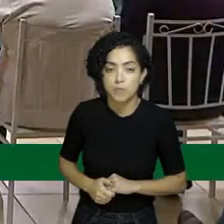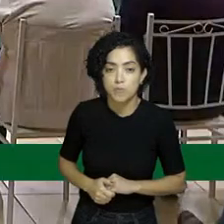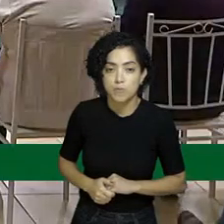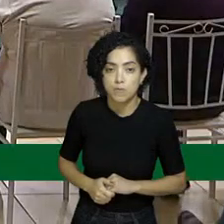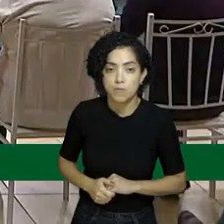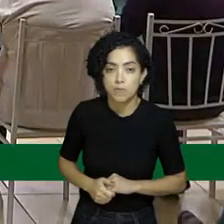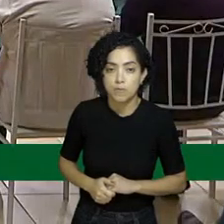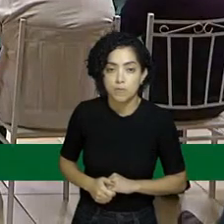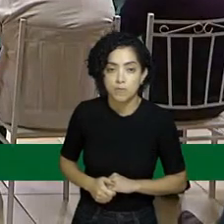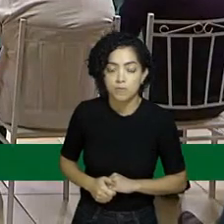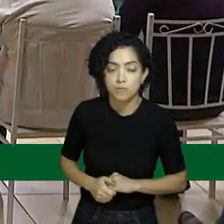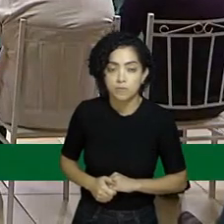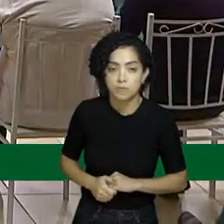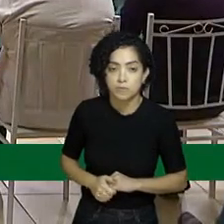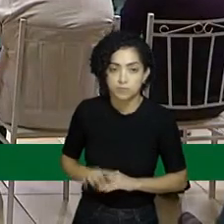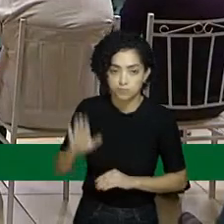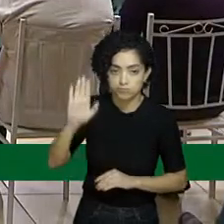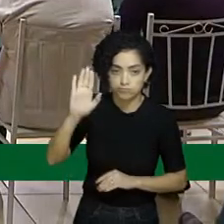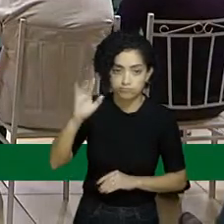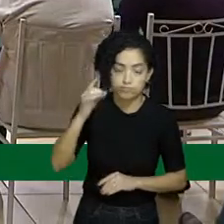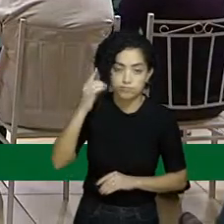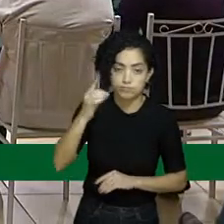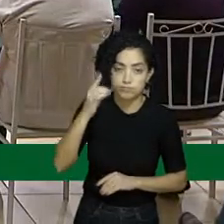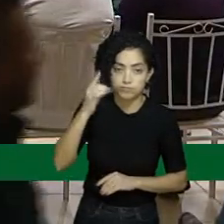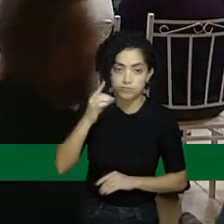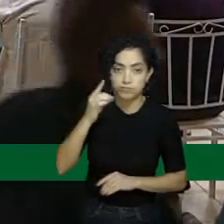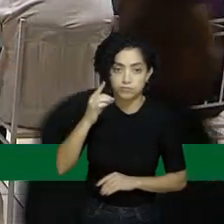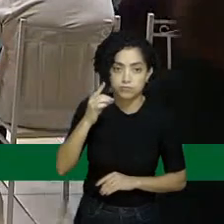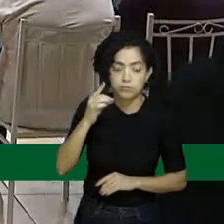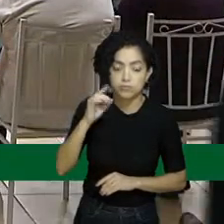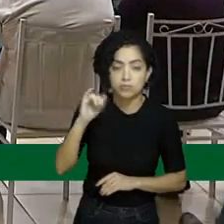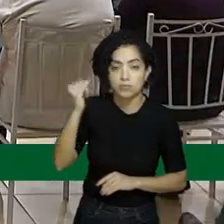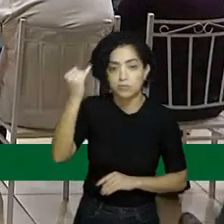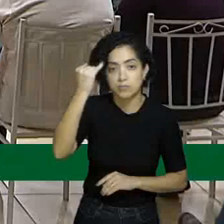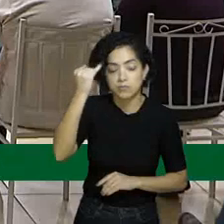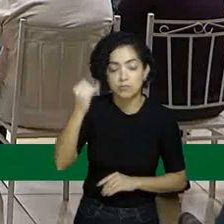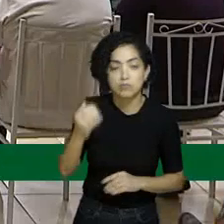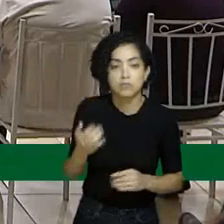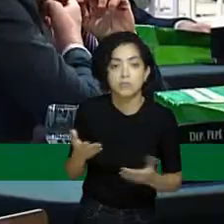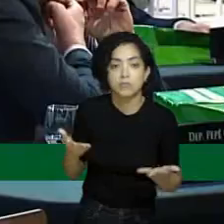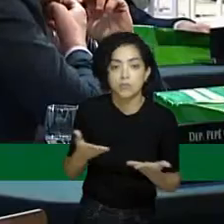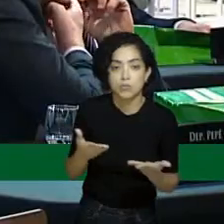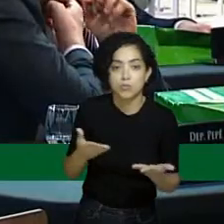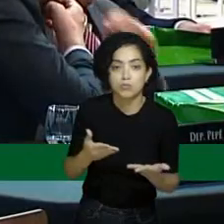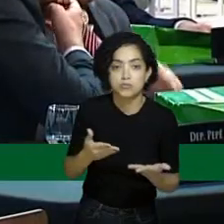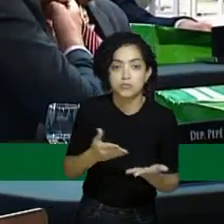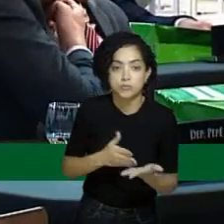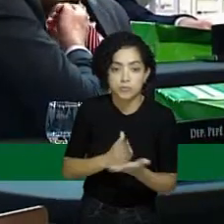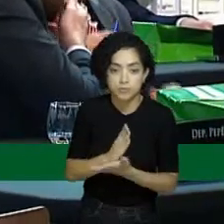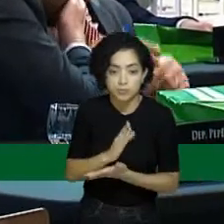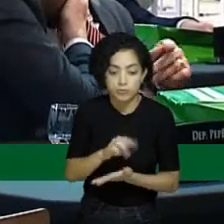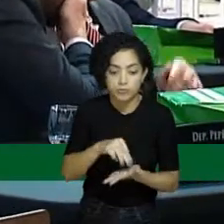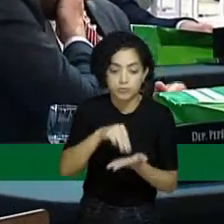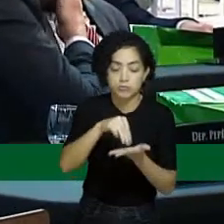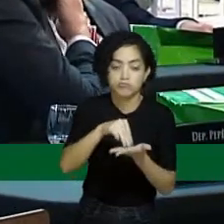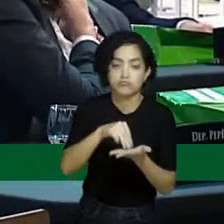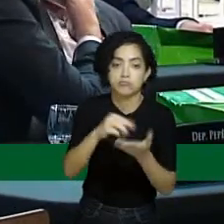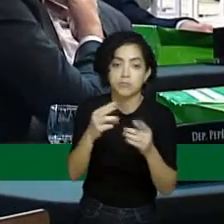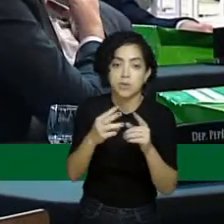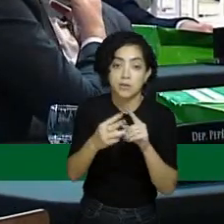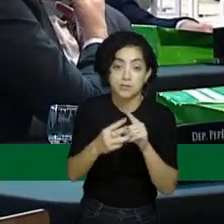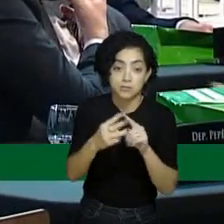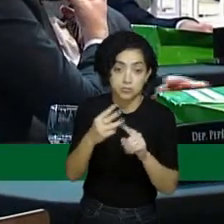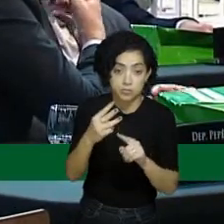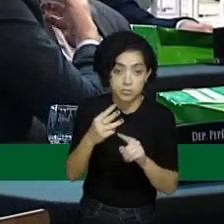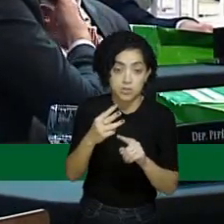Pela ordem, com a palavra, deputado Jair Mioto. Senhor presidente, nós aprovamos agora 3 moções de aplauso. Quero apenas registrar que nós fizemos